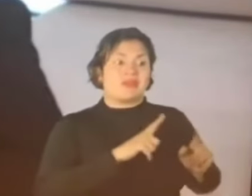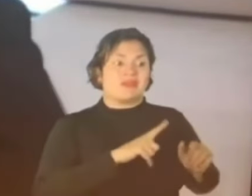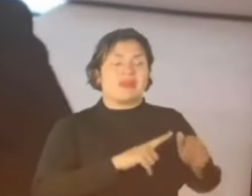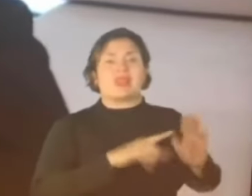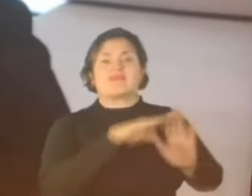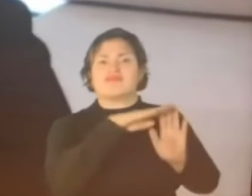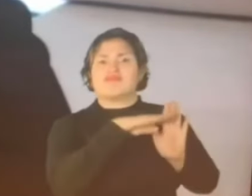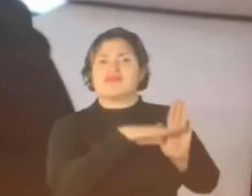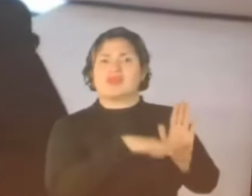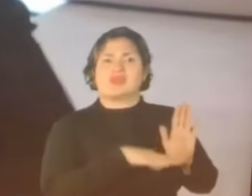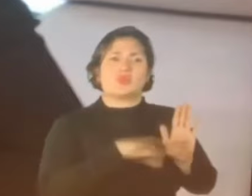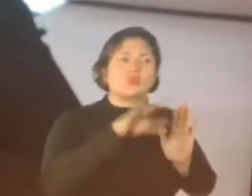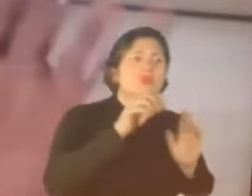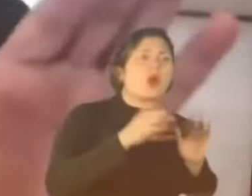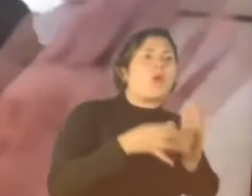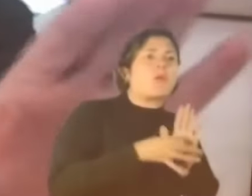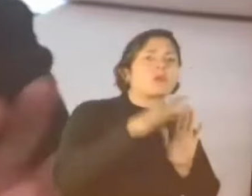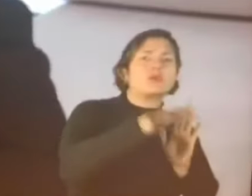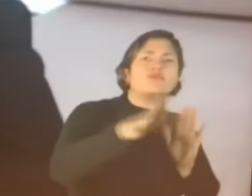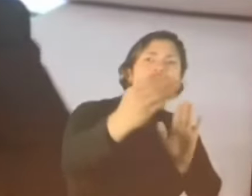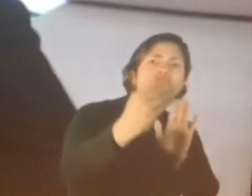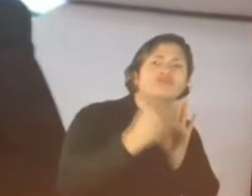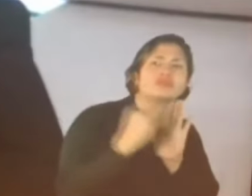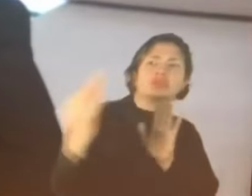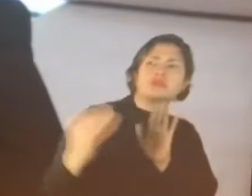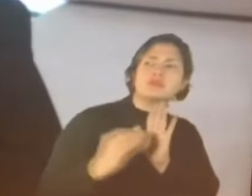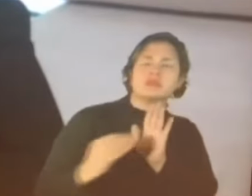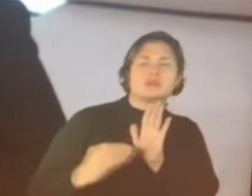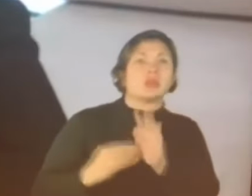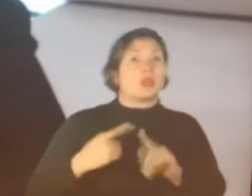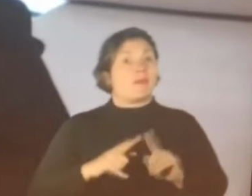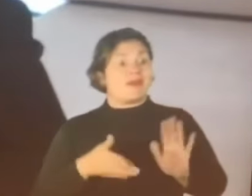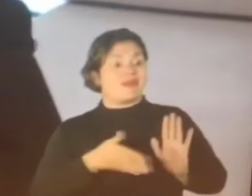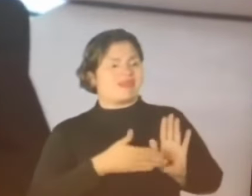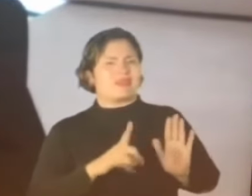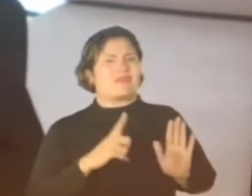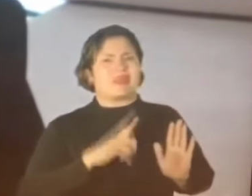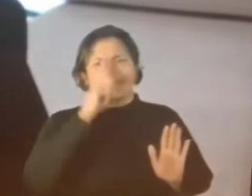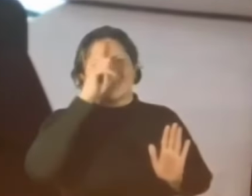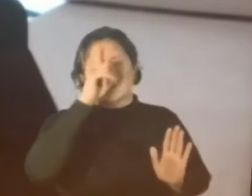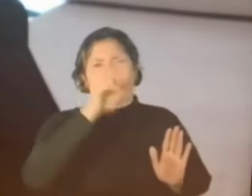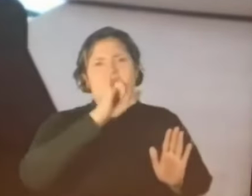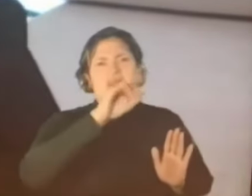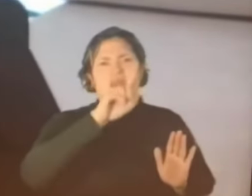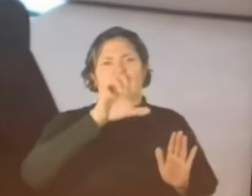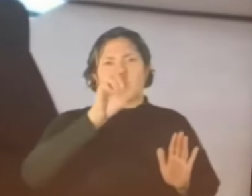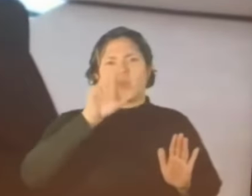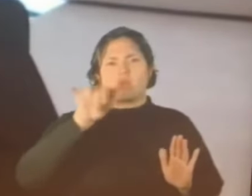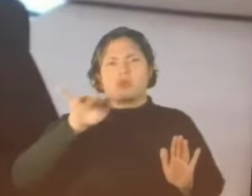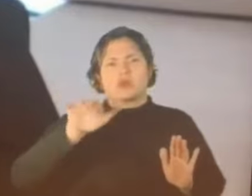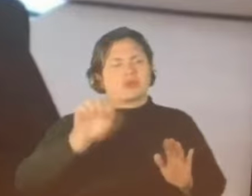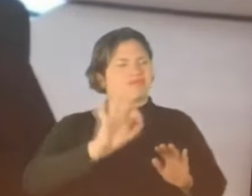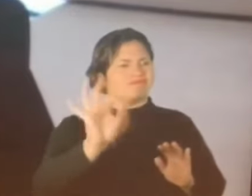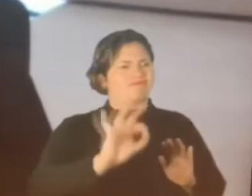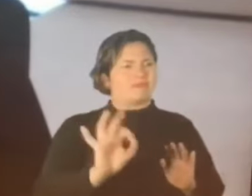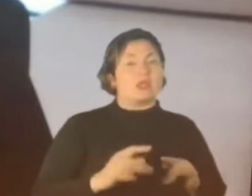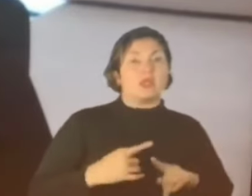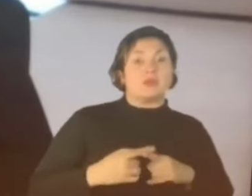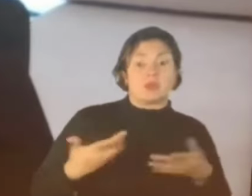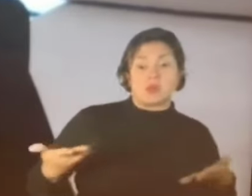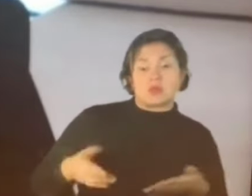opinião pública. E como eu disse, o lawfare também não tem ideologia. Nós, no direito eleitoral, temos vivido um fenômeno